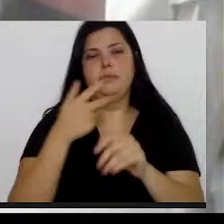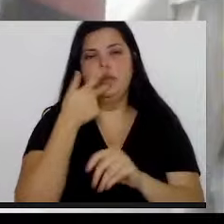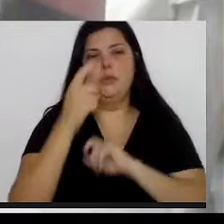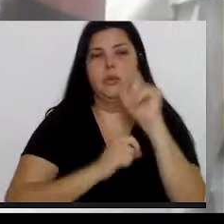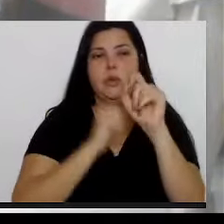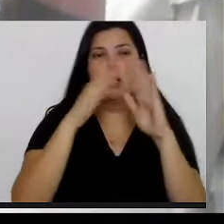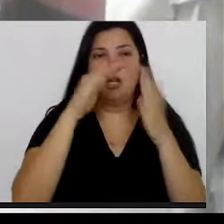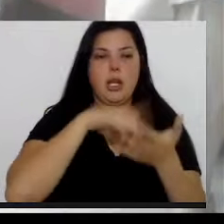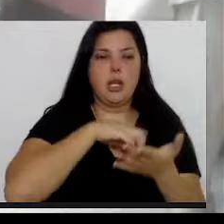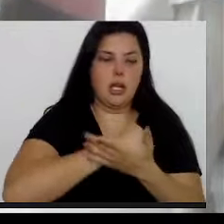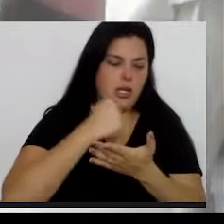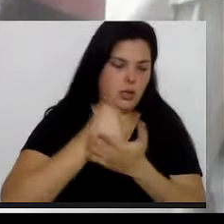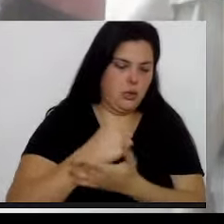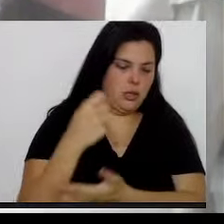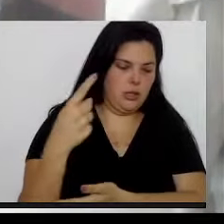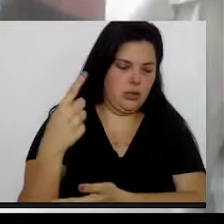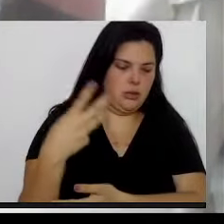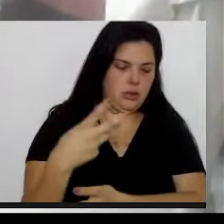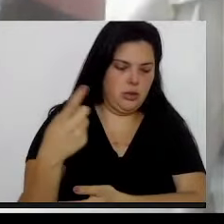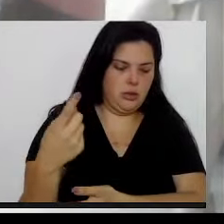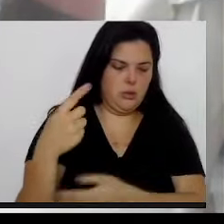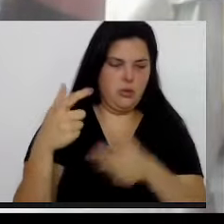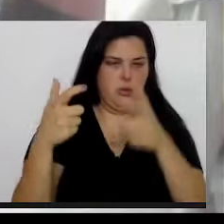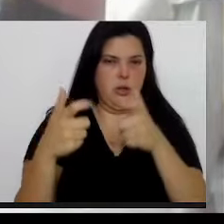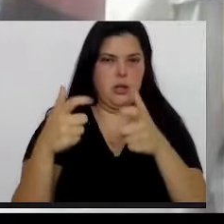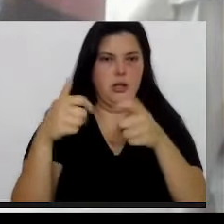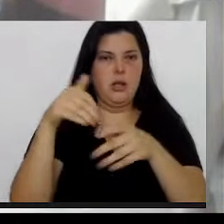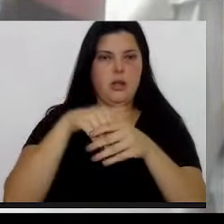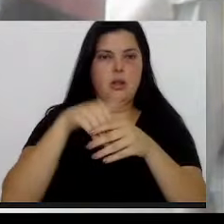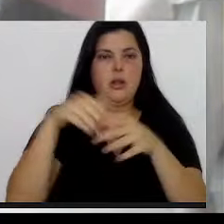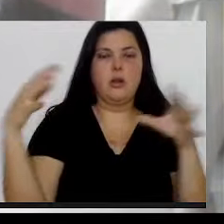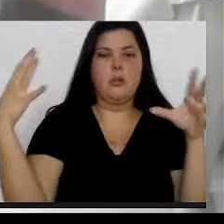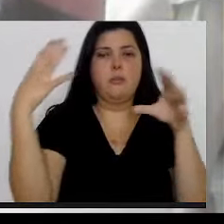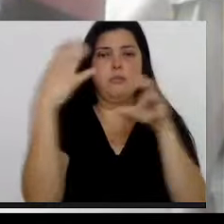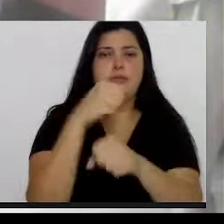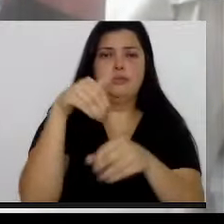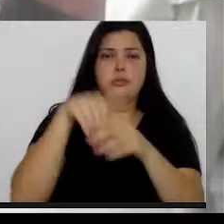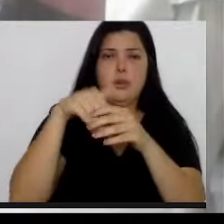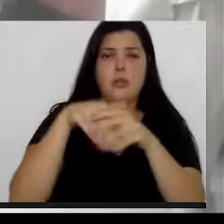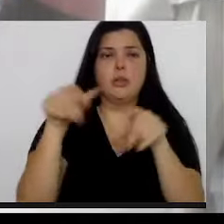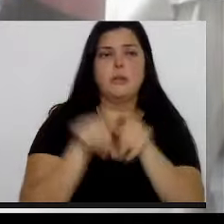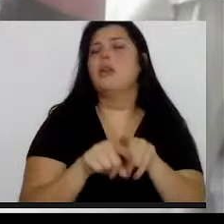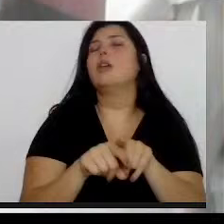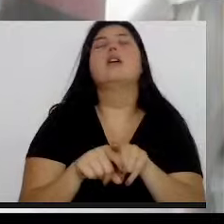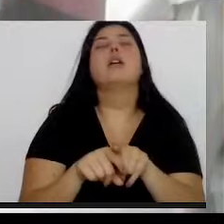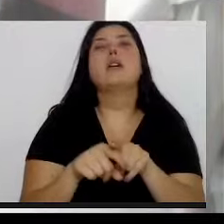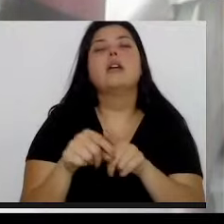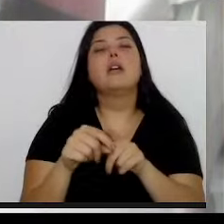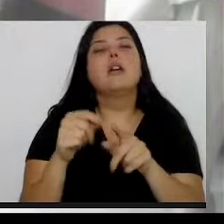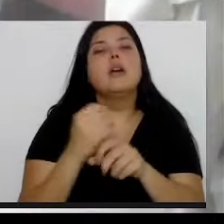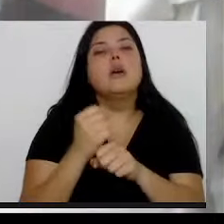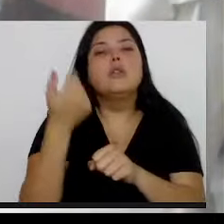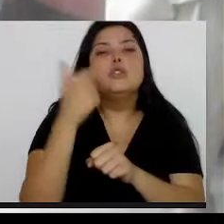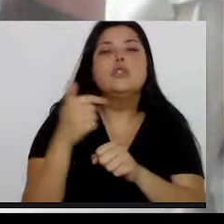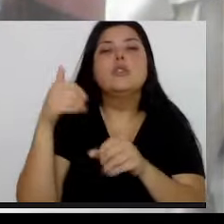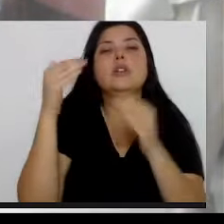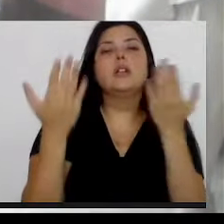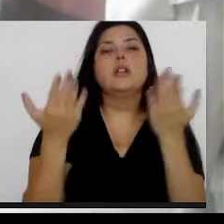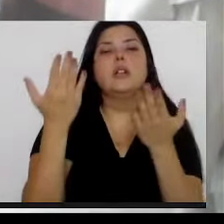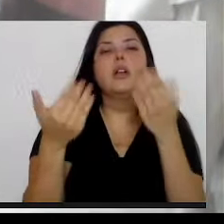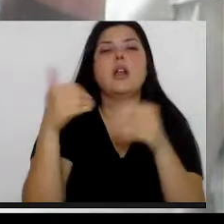da 131ª Zona Eleitoral a retotalização dos votos, com recálculo do quociente eleitoral,